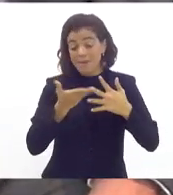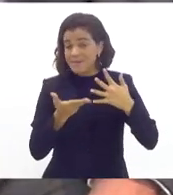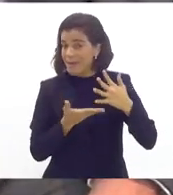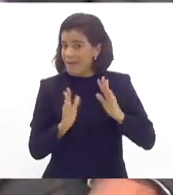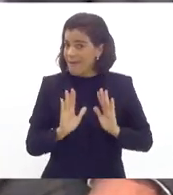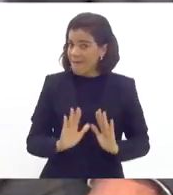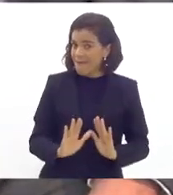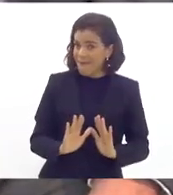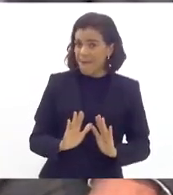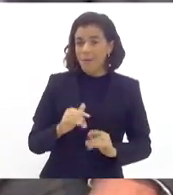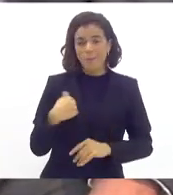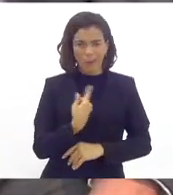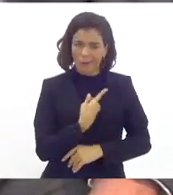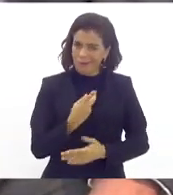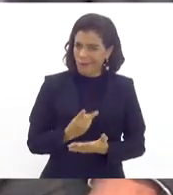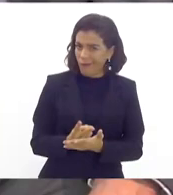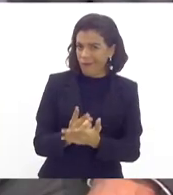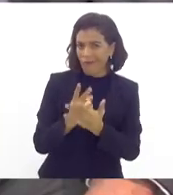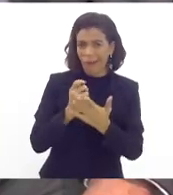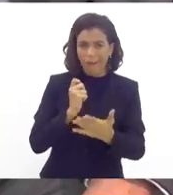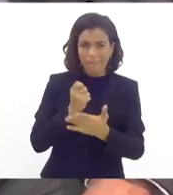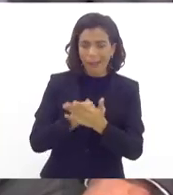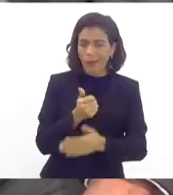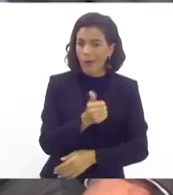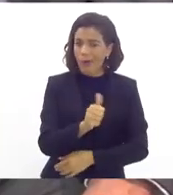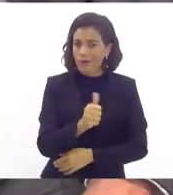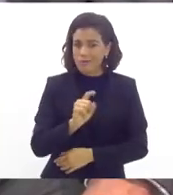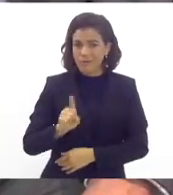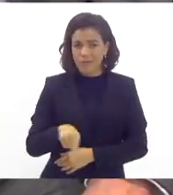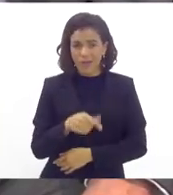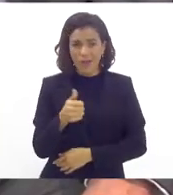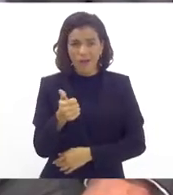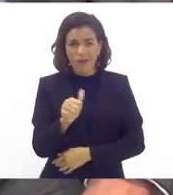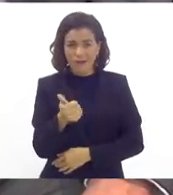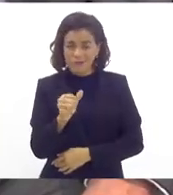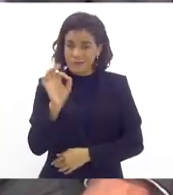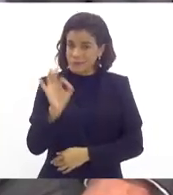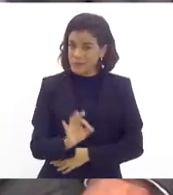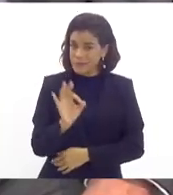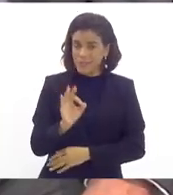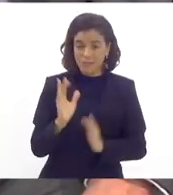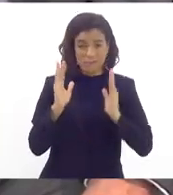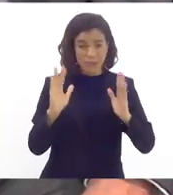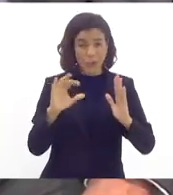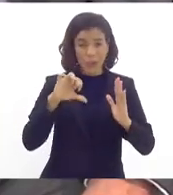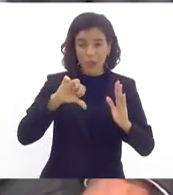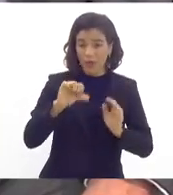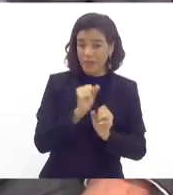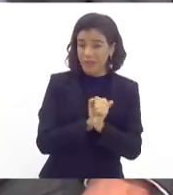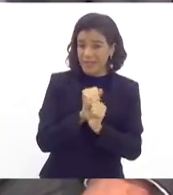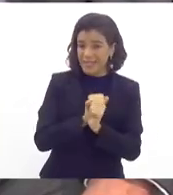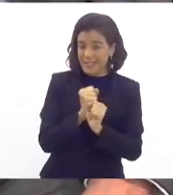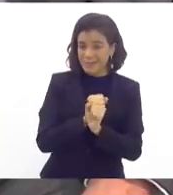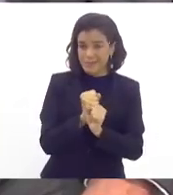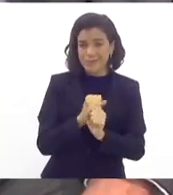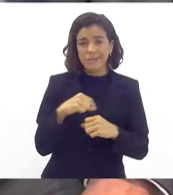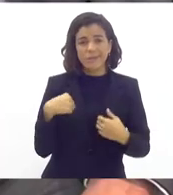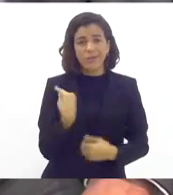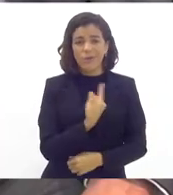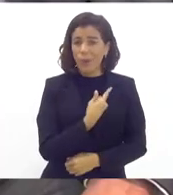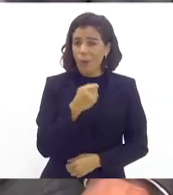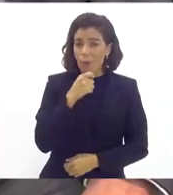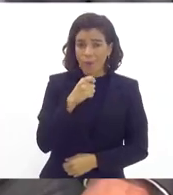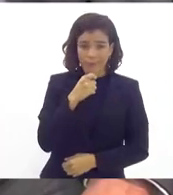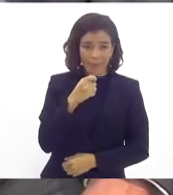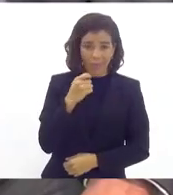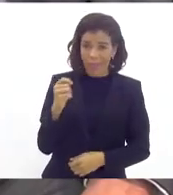pagamento, porque nós estamos pagando 11,11% ao ano, em 9 anos, para dar 100%. Então, nós não temos